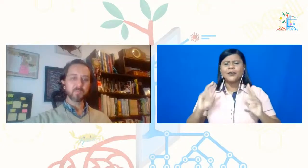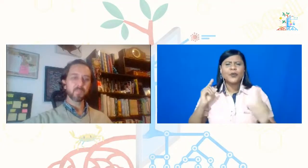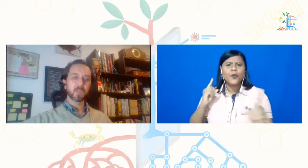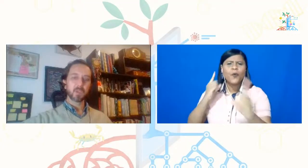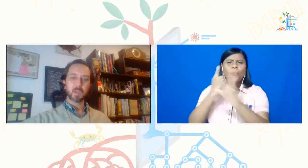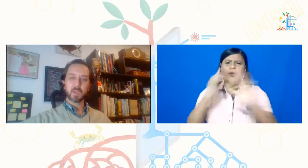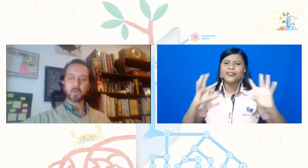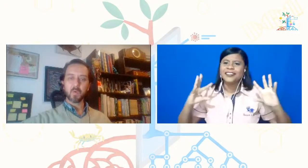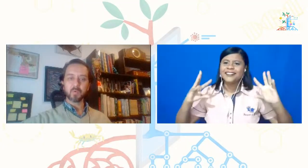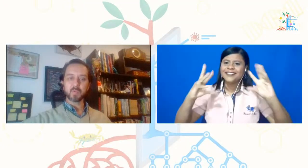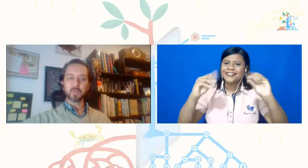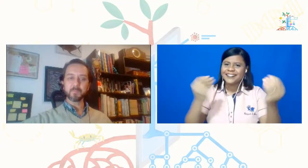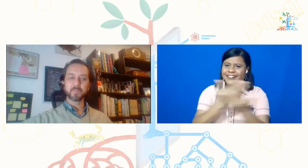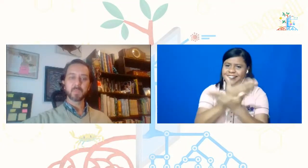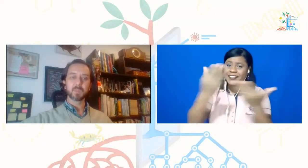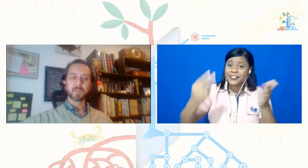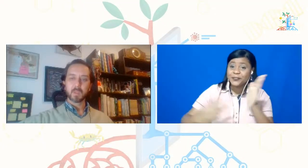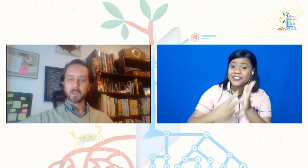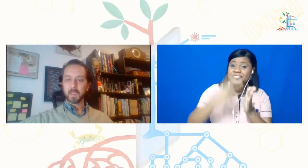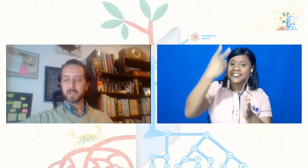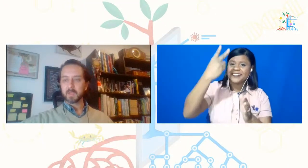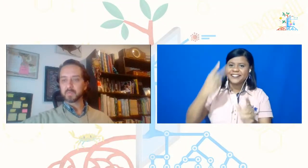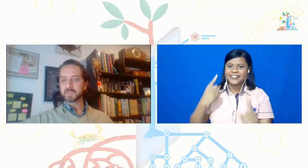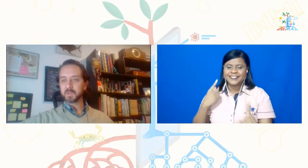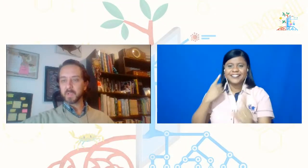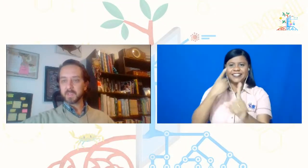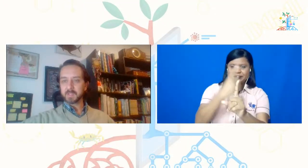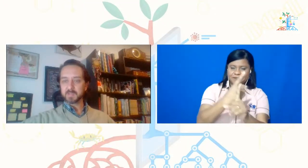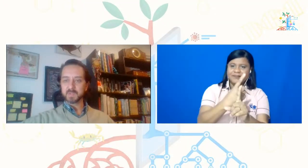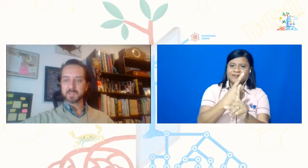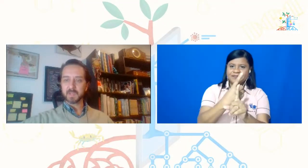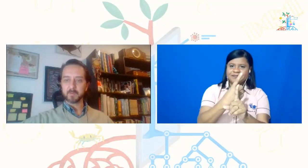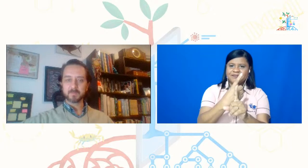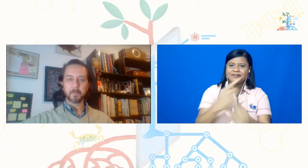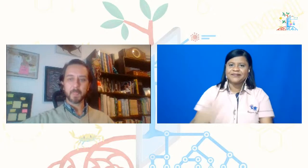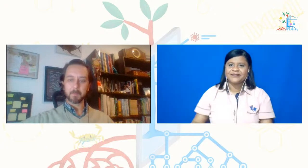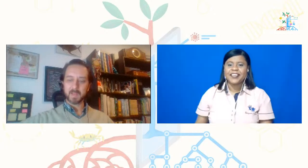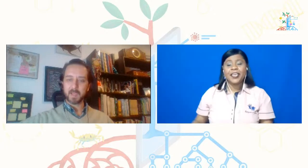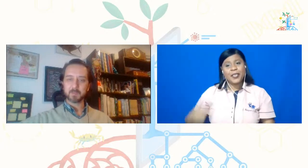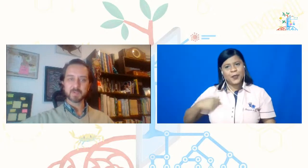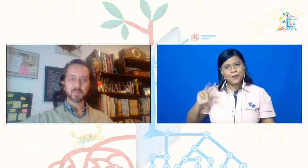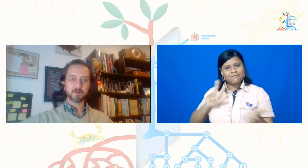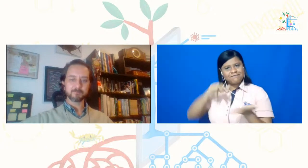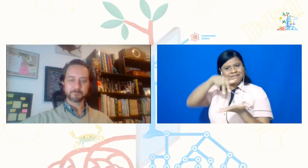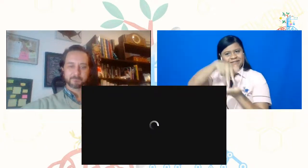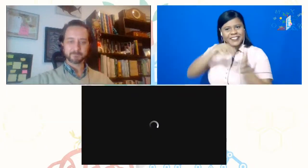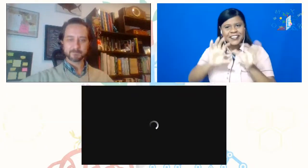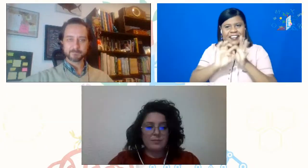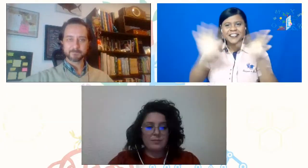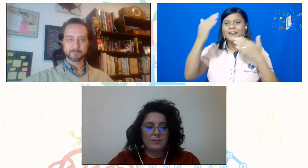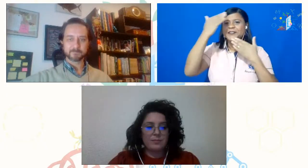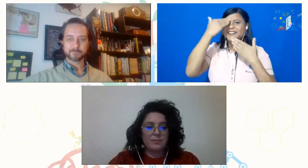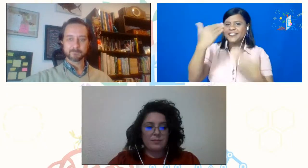segundo encontro, eu sigo aqui à disposição. Obrigado, pessoal.